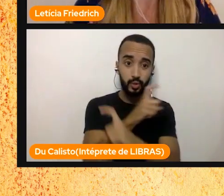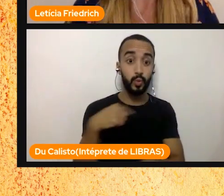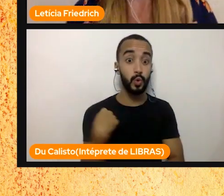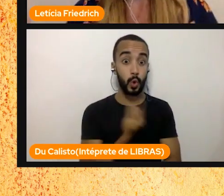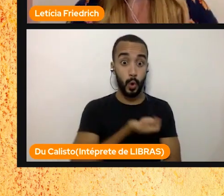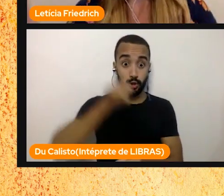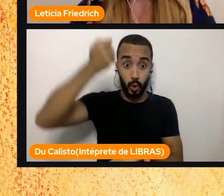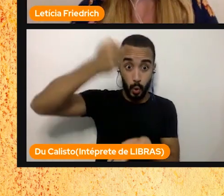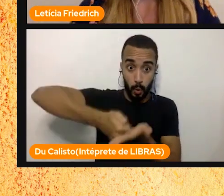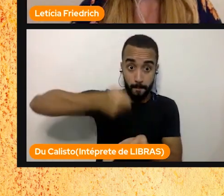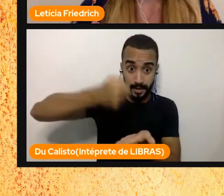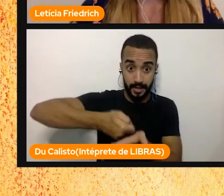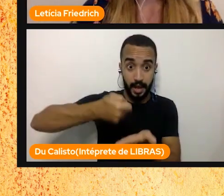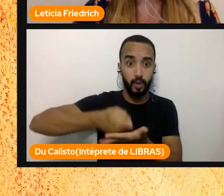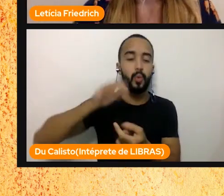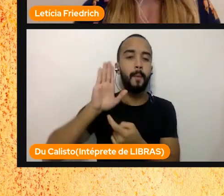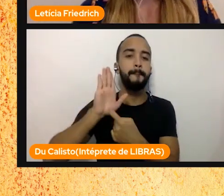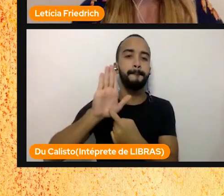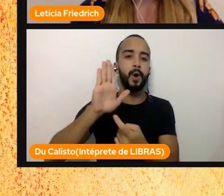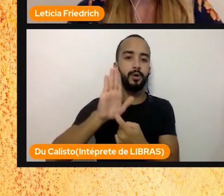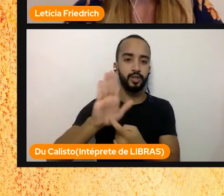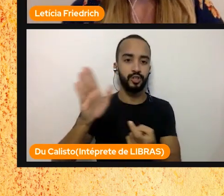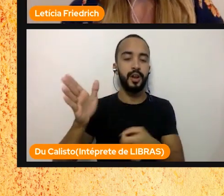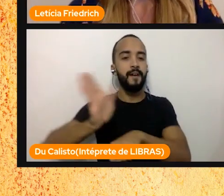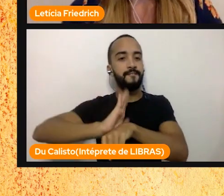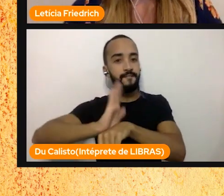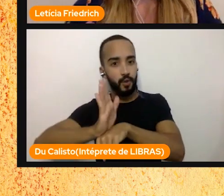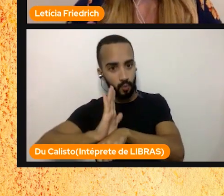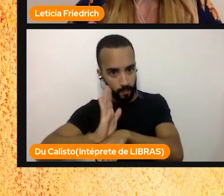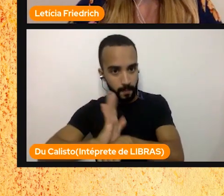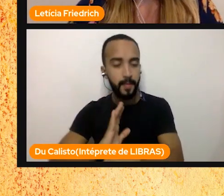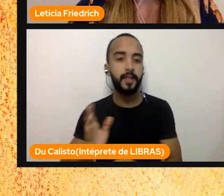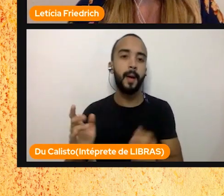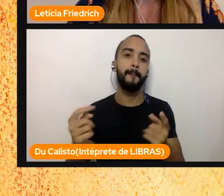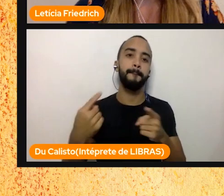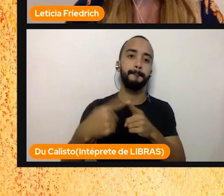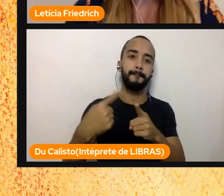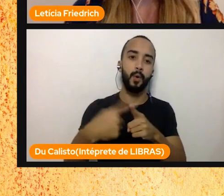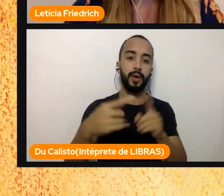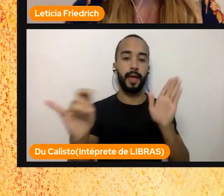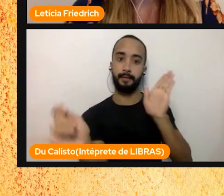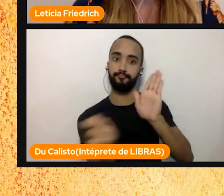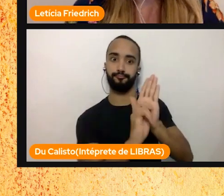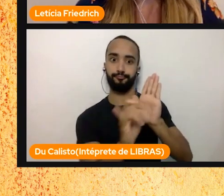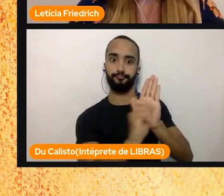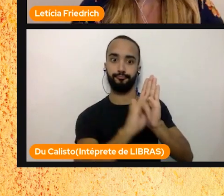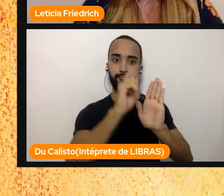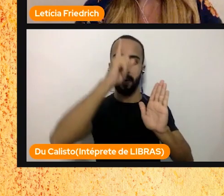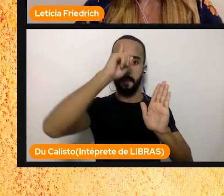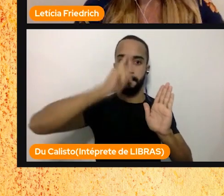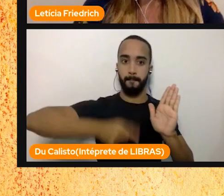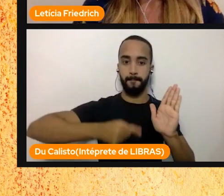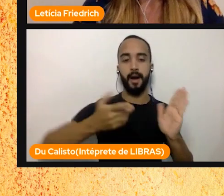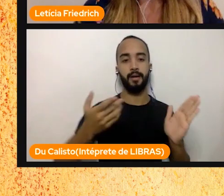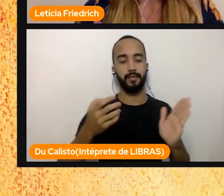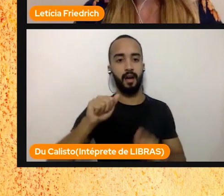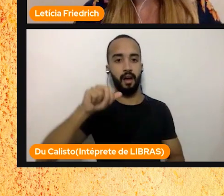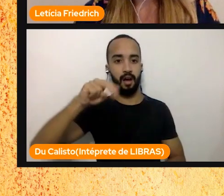em cinemas como primeira janela, porque isso é uma exigência do incentivo público, né, da Ancine,